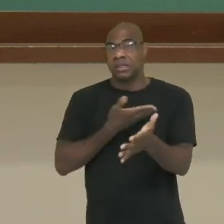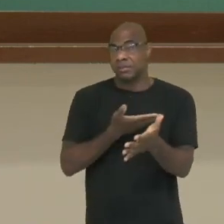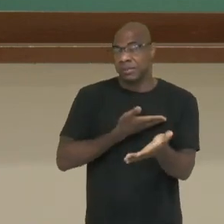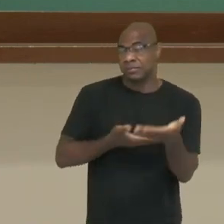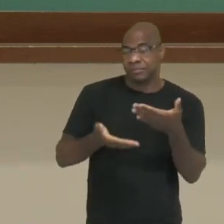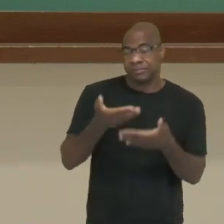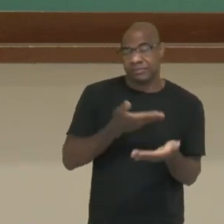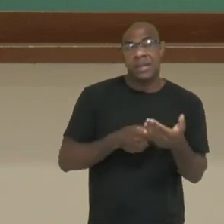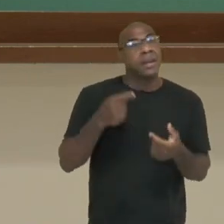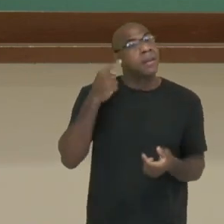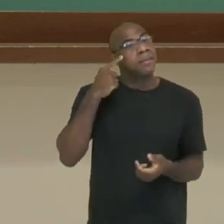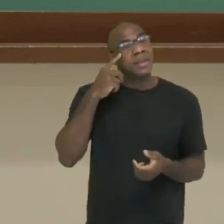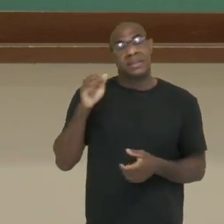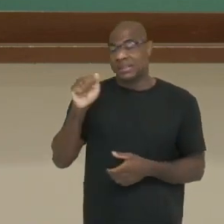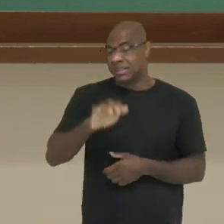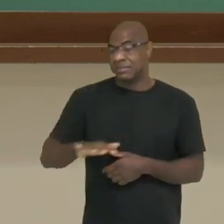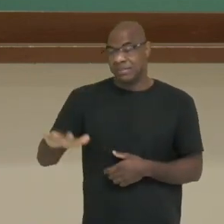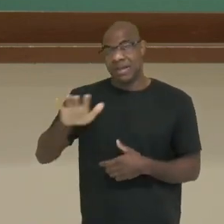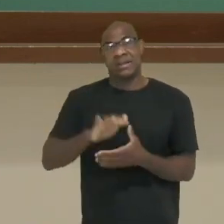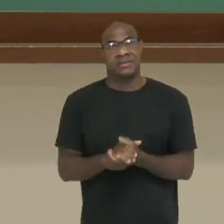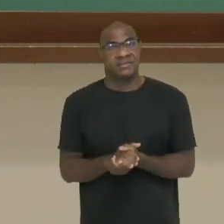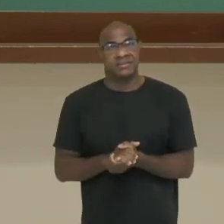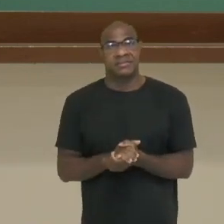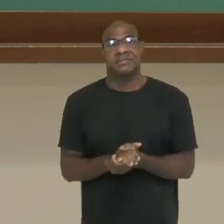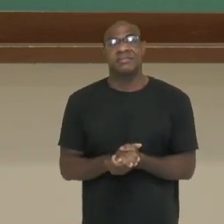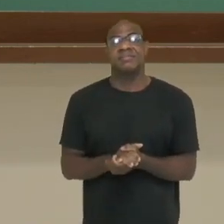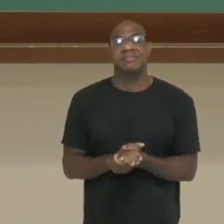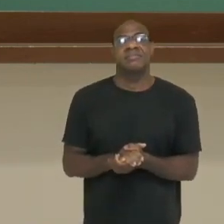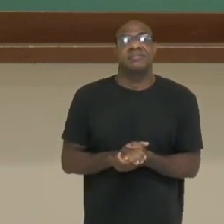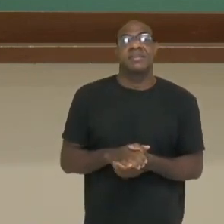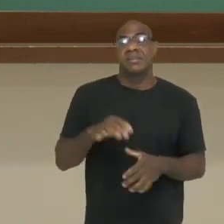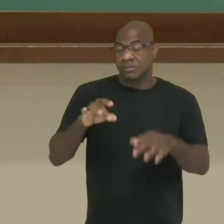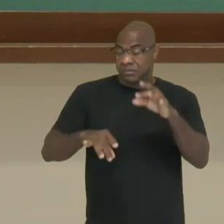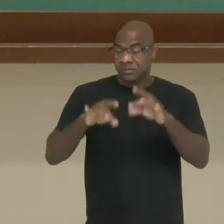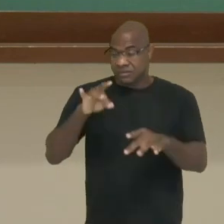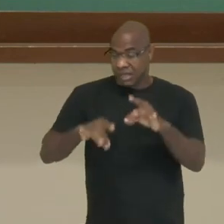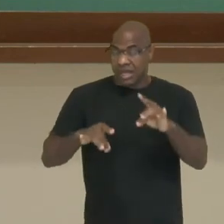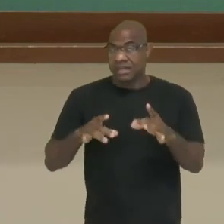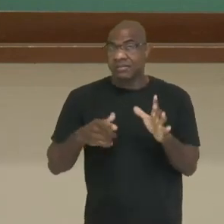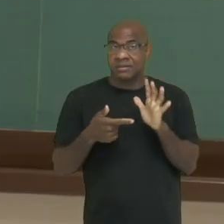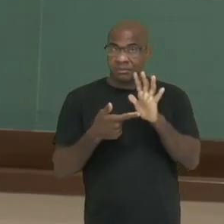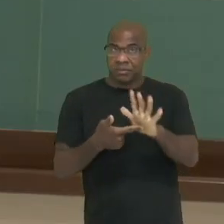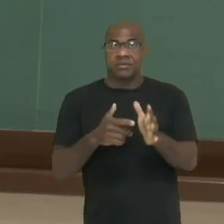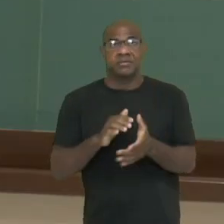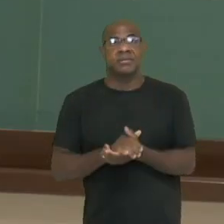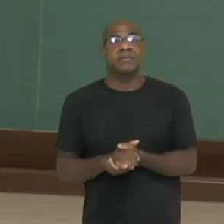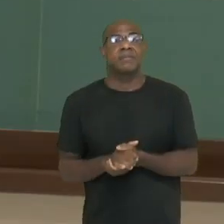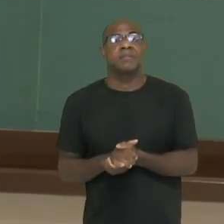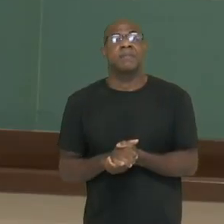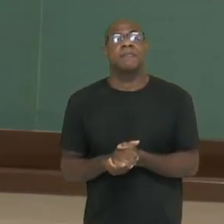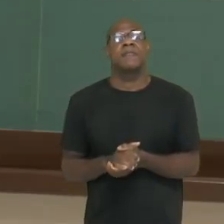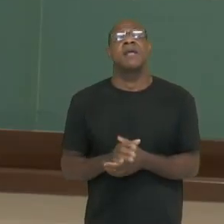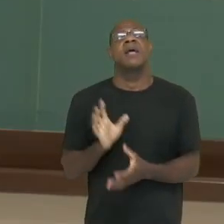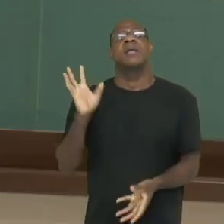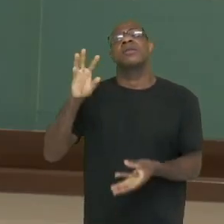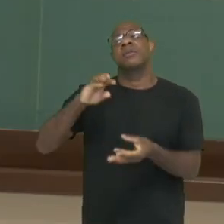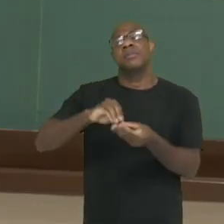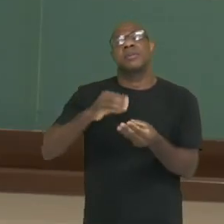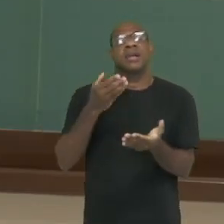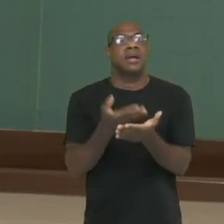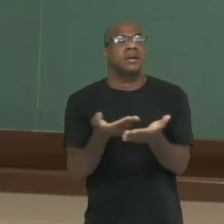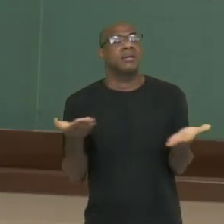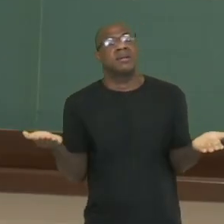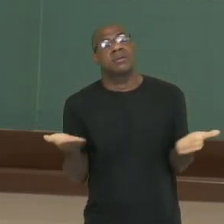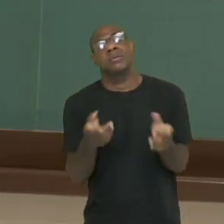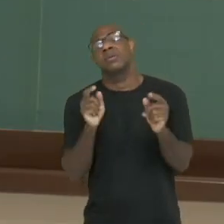esses desenhos e conte as suas histórias através do teatro de papel, tá bom? Então, retomando, o que nós